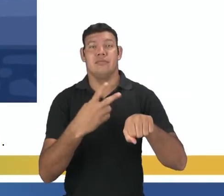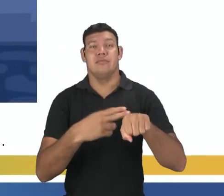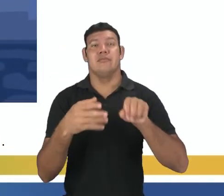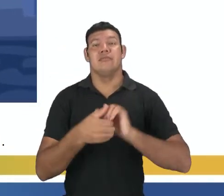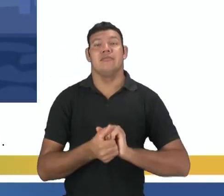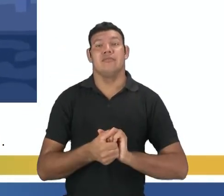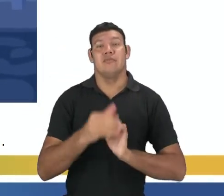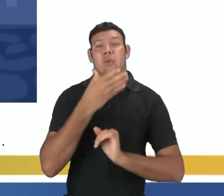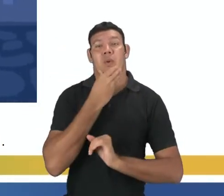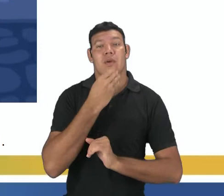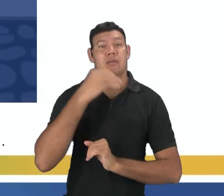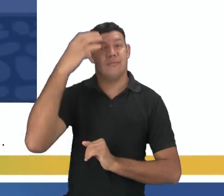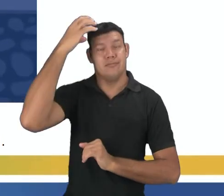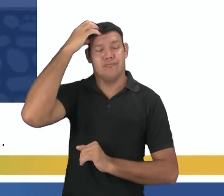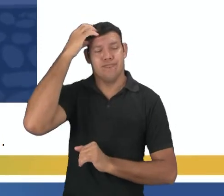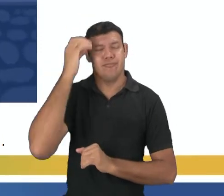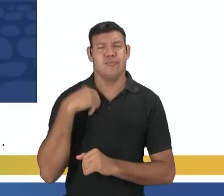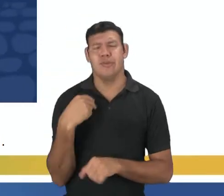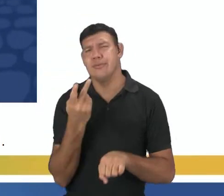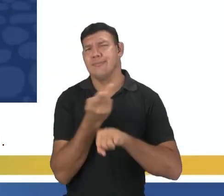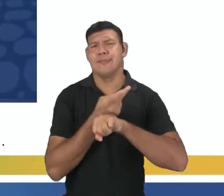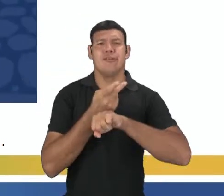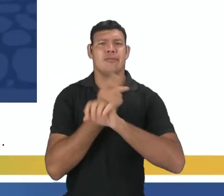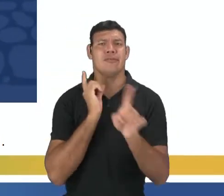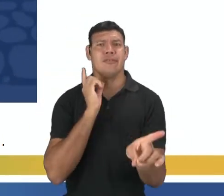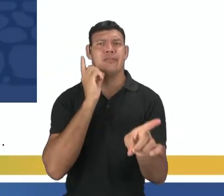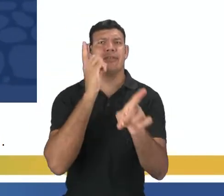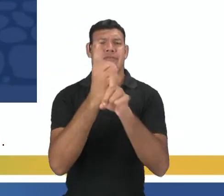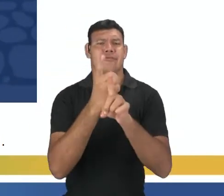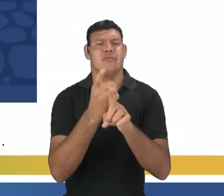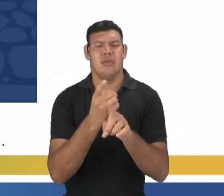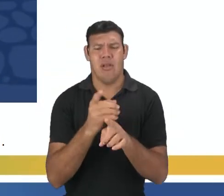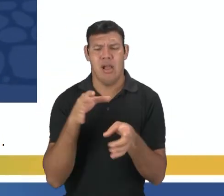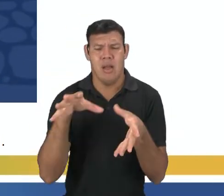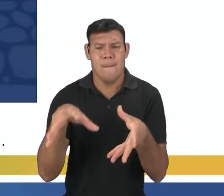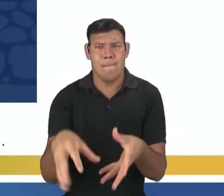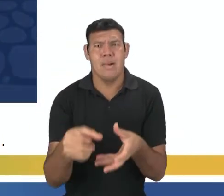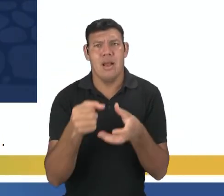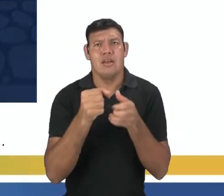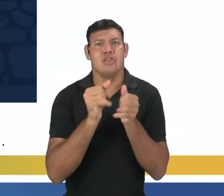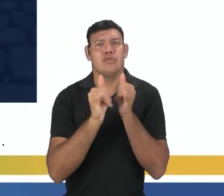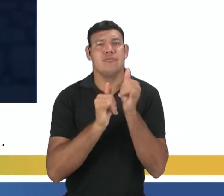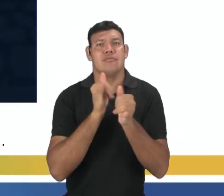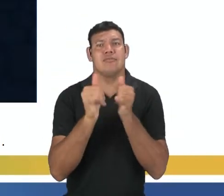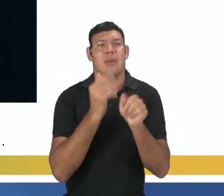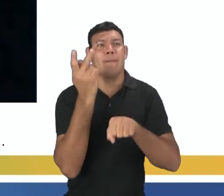O príncipe achou o sapatinho e decidiu procurar a moça por todo o reino.